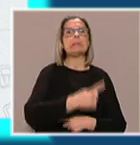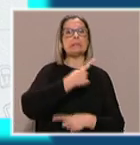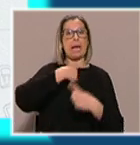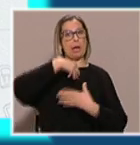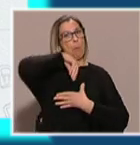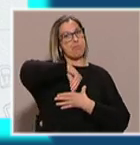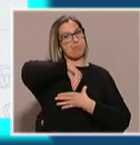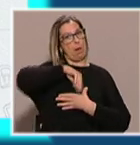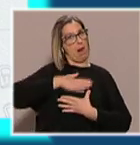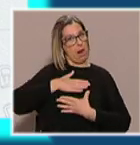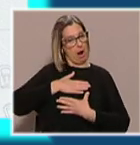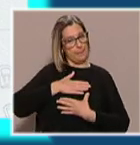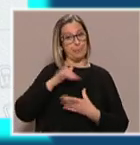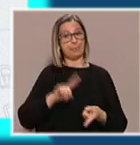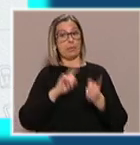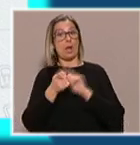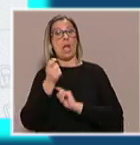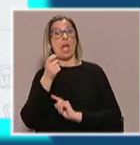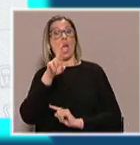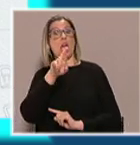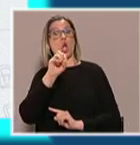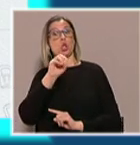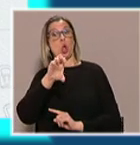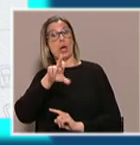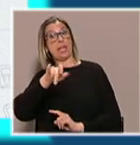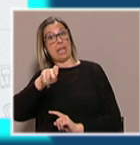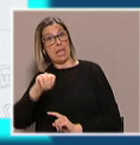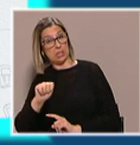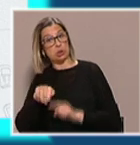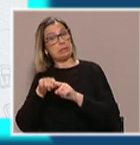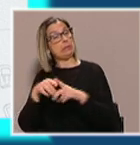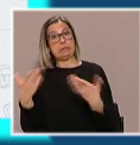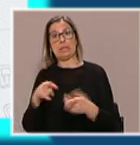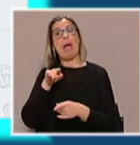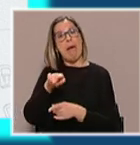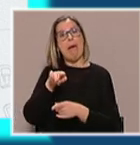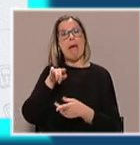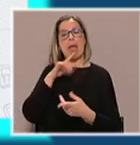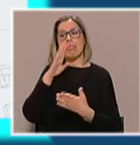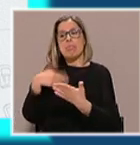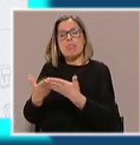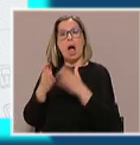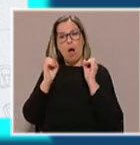exócrinas de exterior, são aquelas que libertam secreções para o